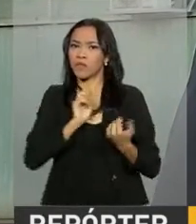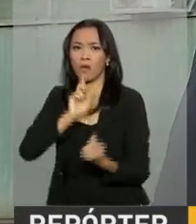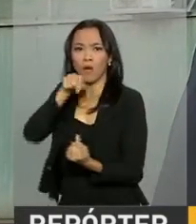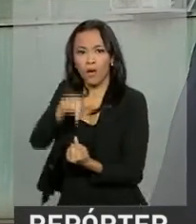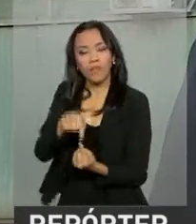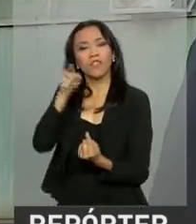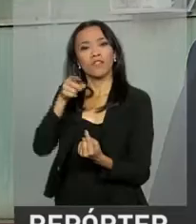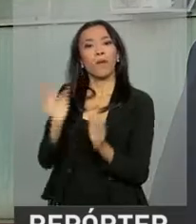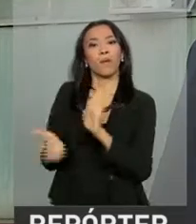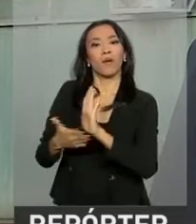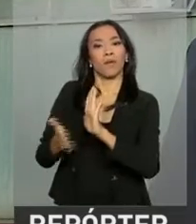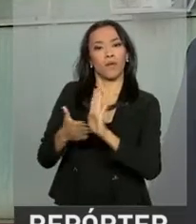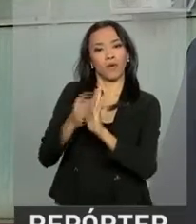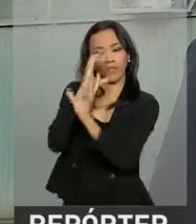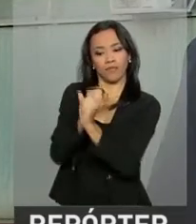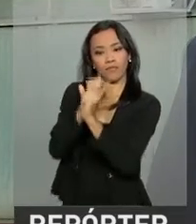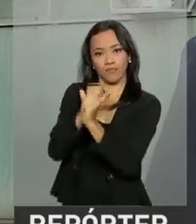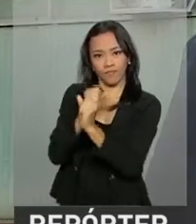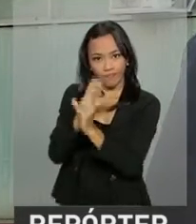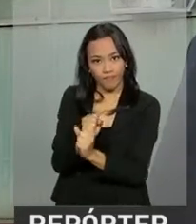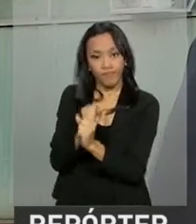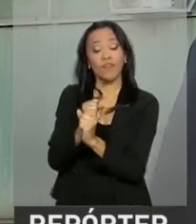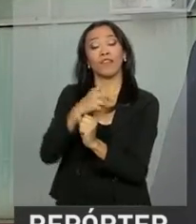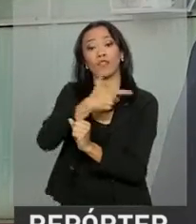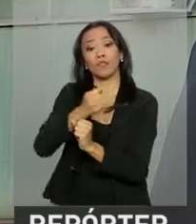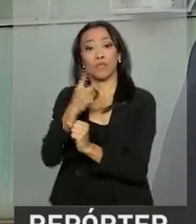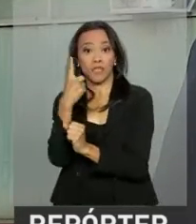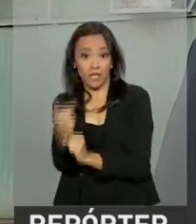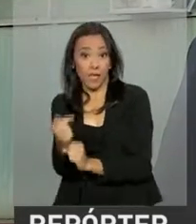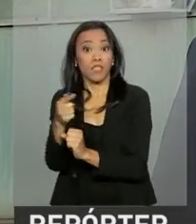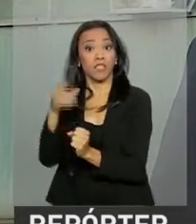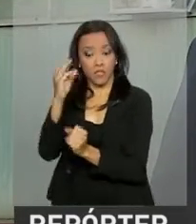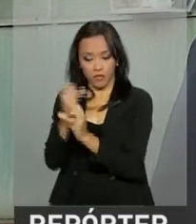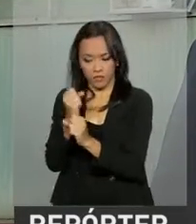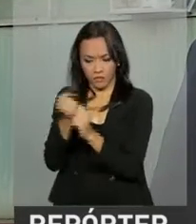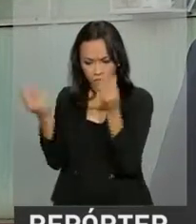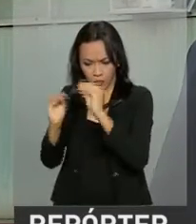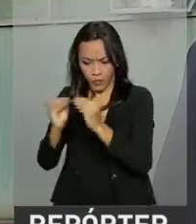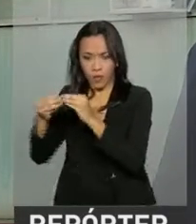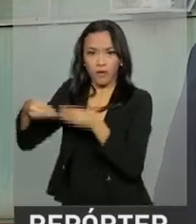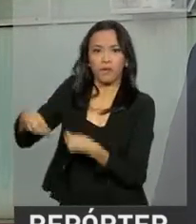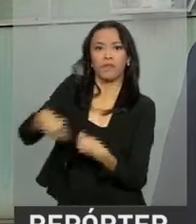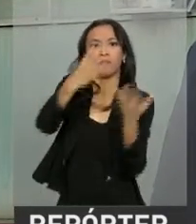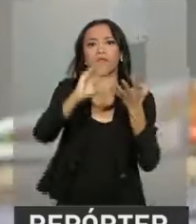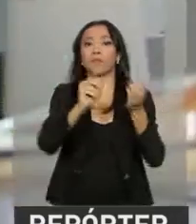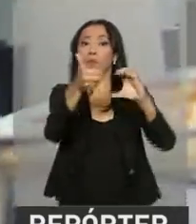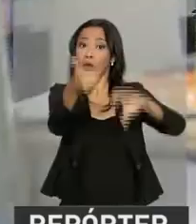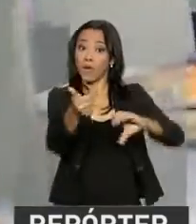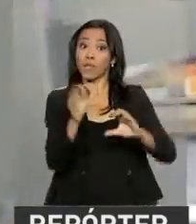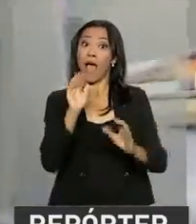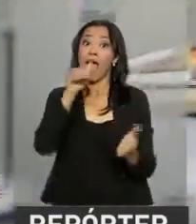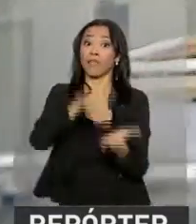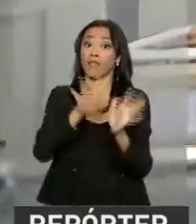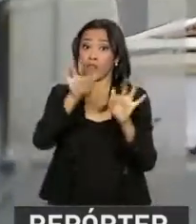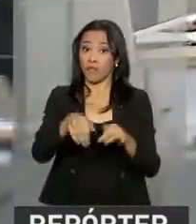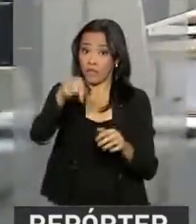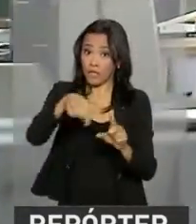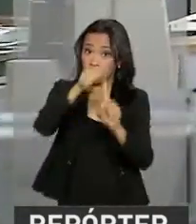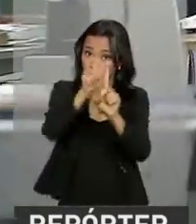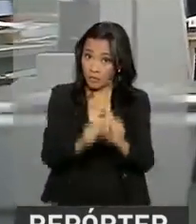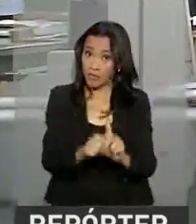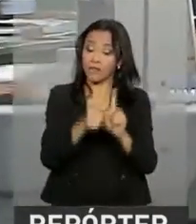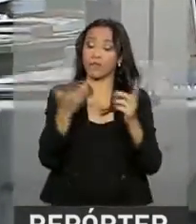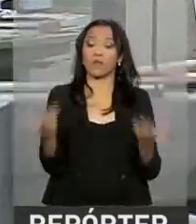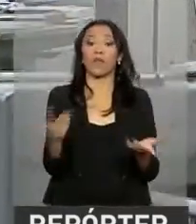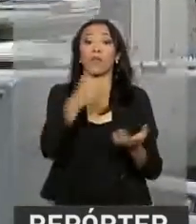de orçamento de 2017, que deve ser enviada ao Congresso Nacional até o fim deste mês. Para justificar a mudança, o